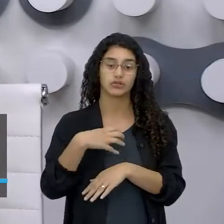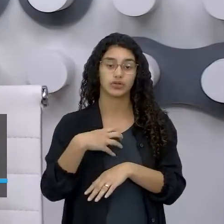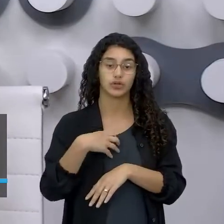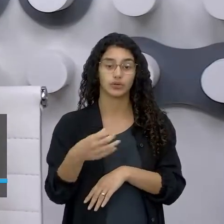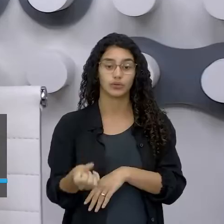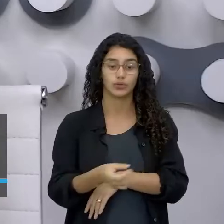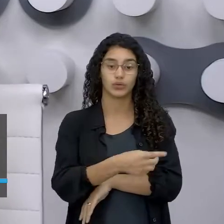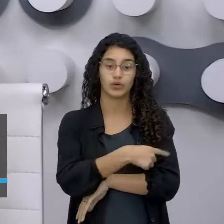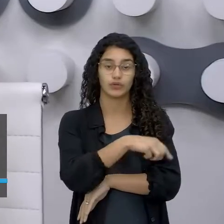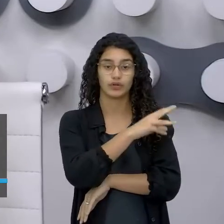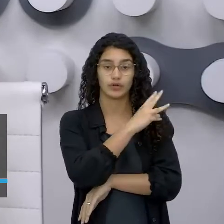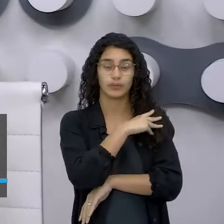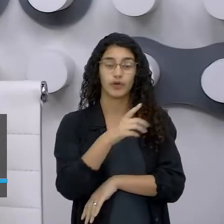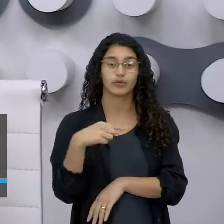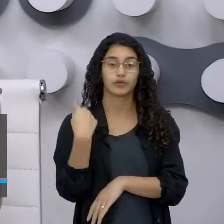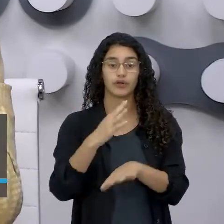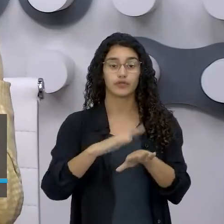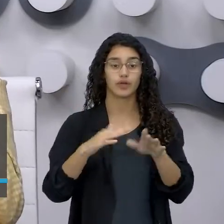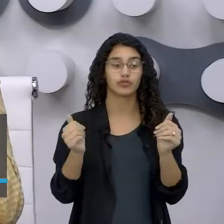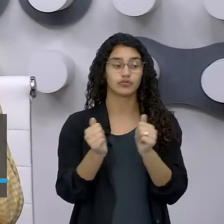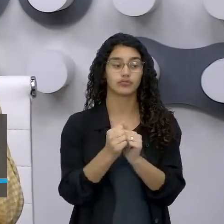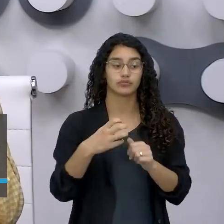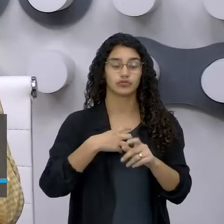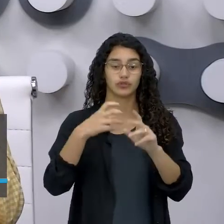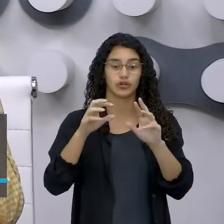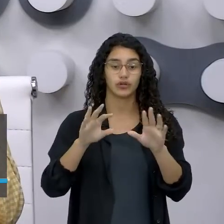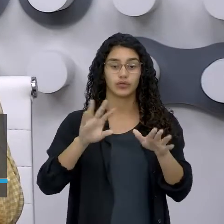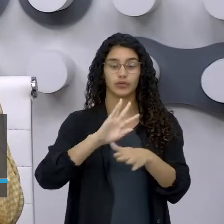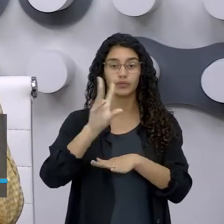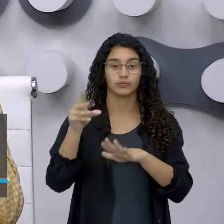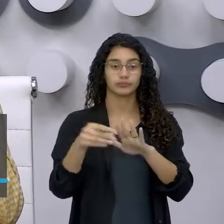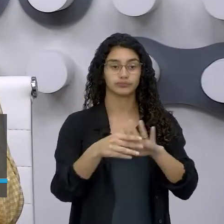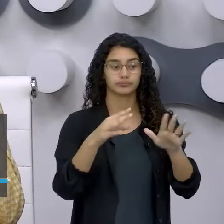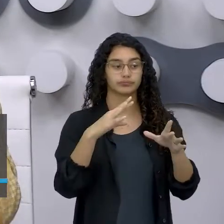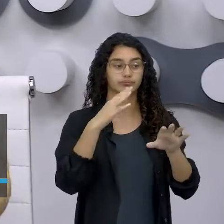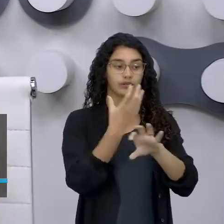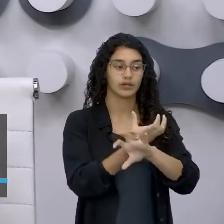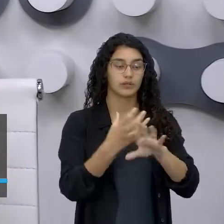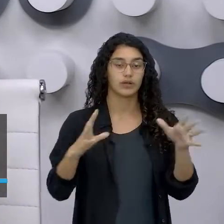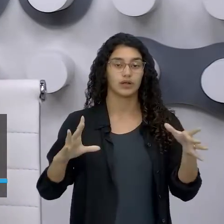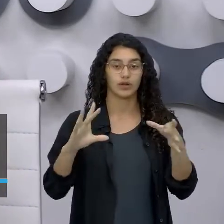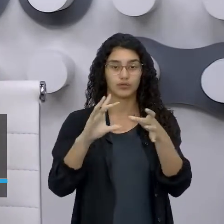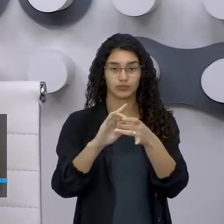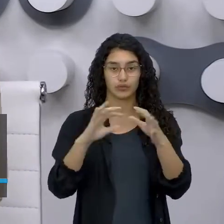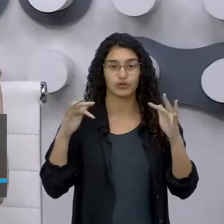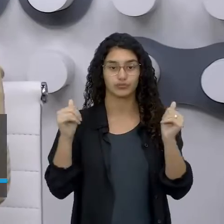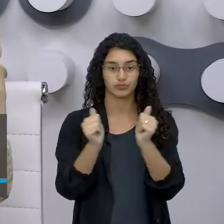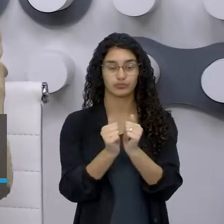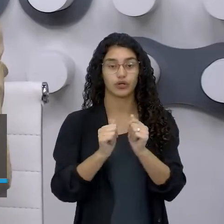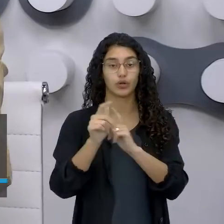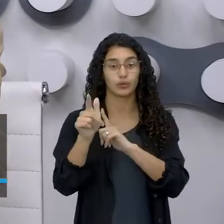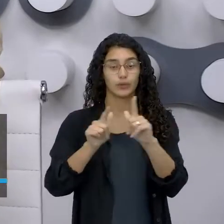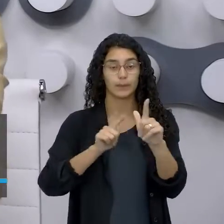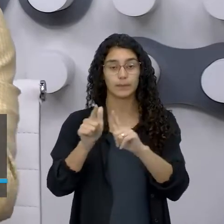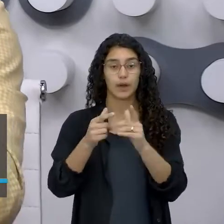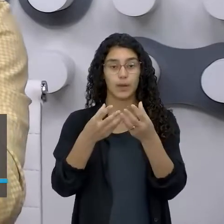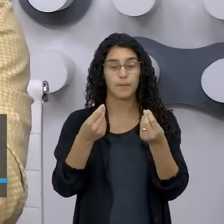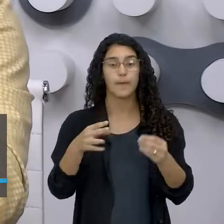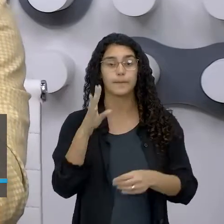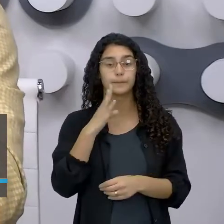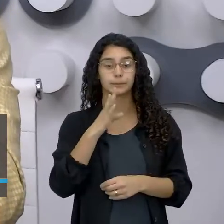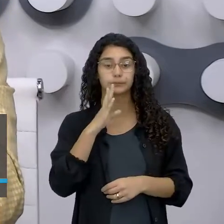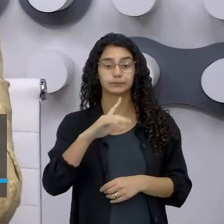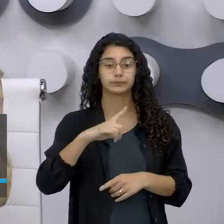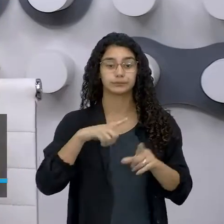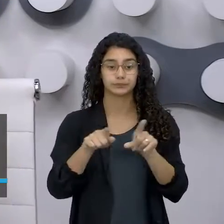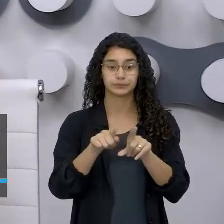novo ensino médio, a gente trabalha de forma interdisciplinar. Num trabalho muito bacana